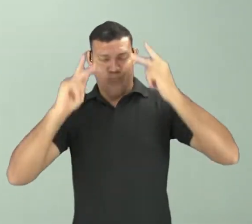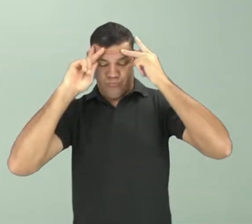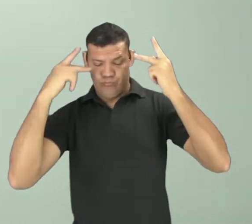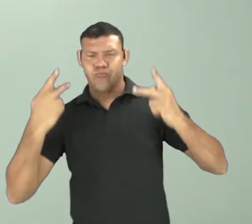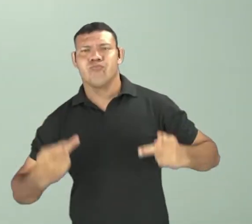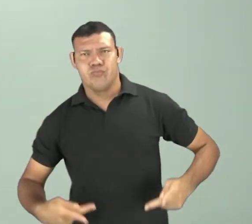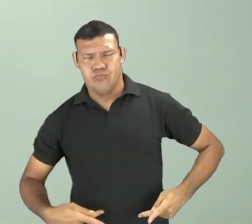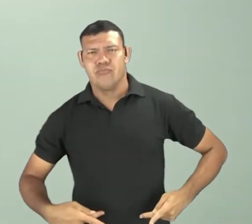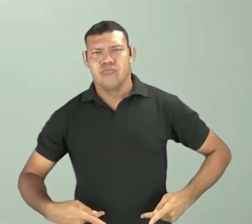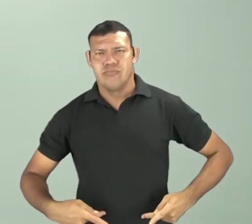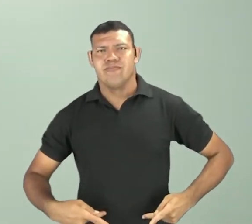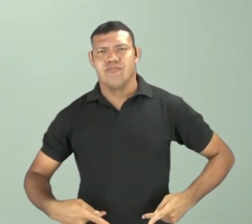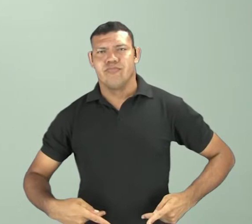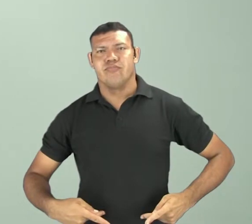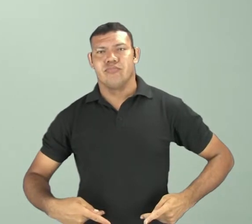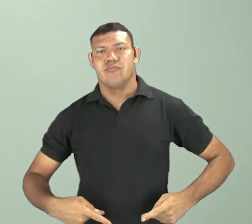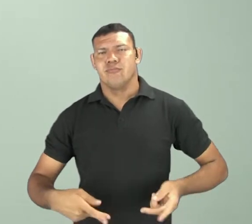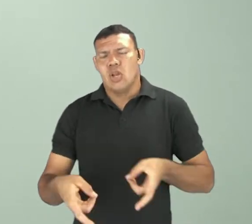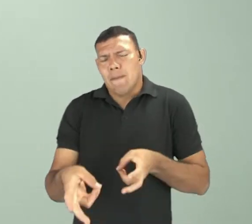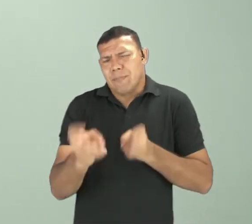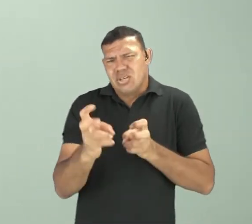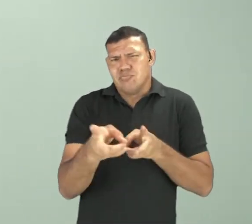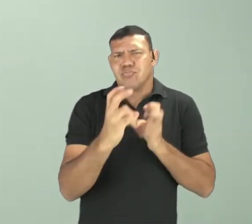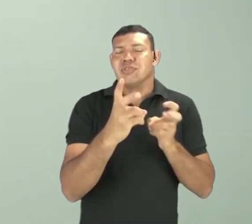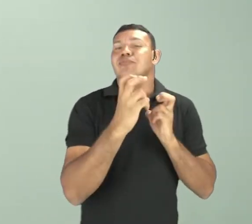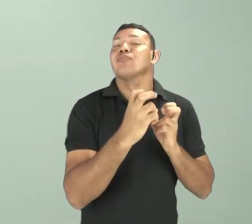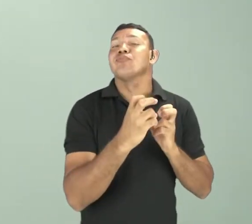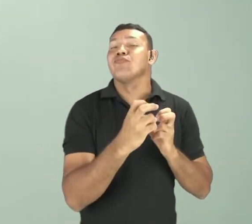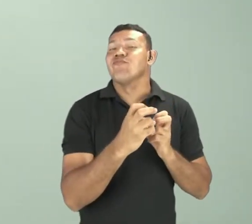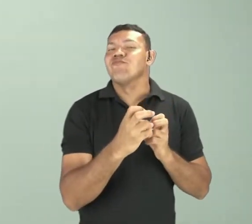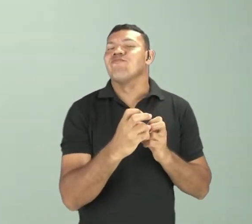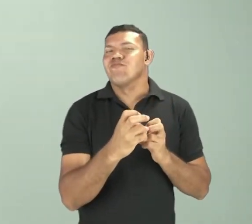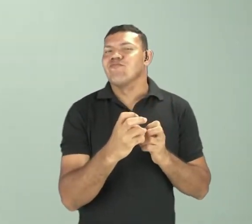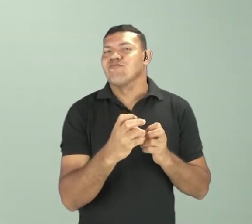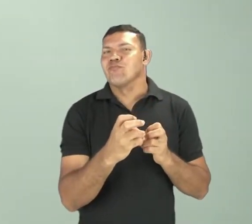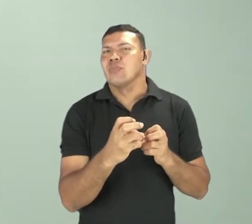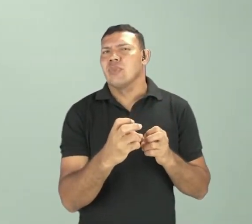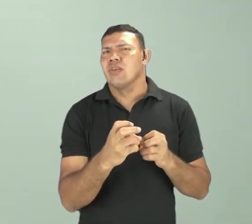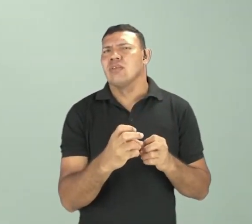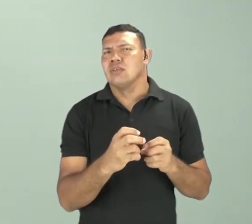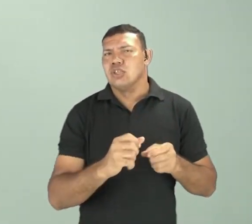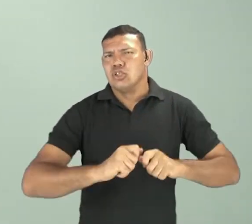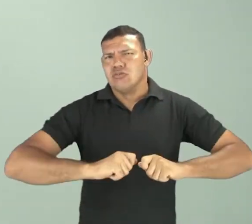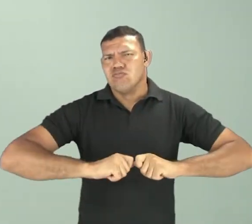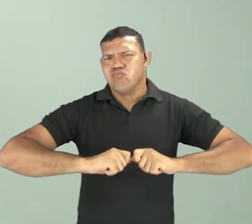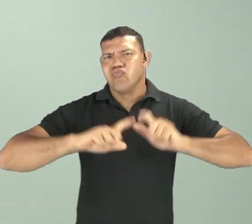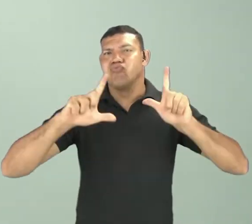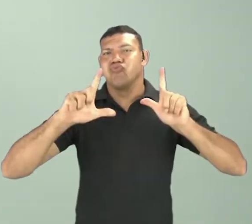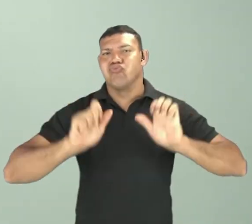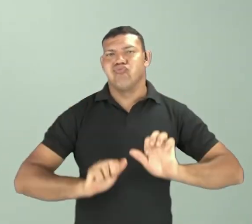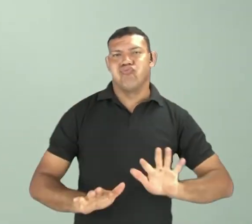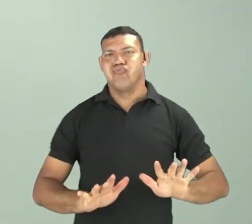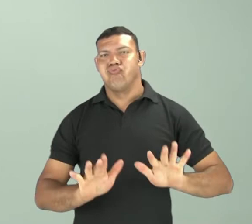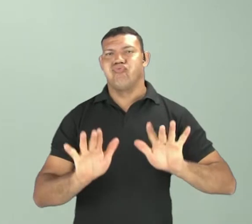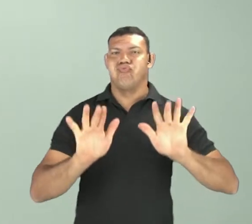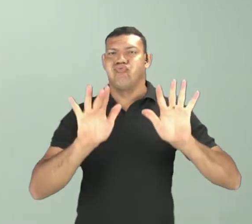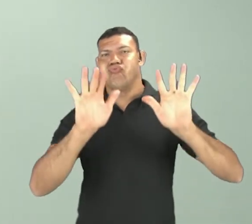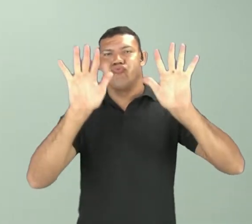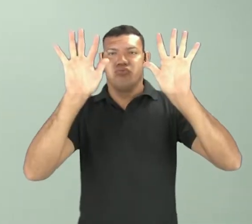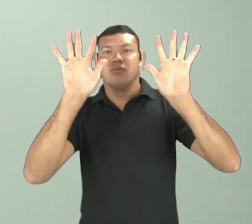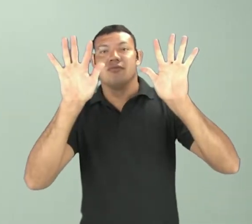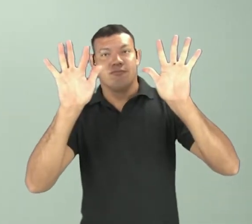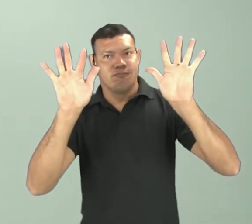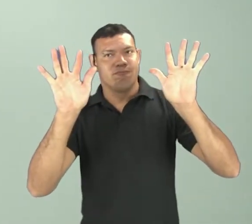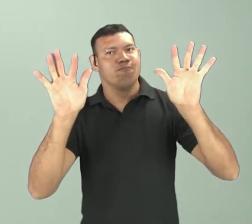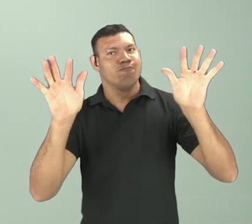humano, nós estamos percebendo que existe o quê? Um aumento da intensidade desses gases. De que maneira?